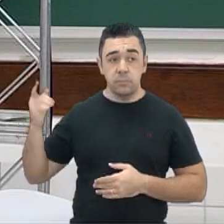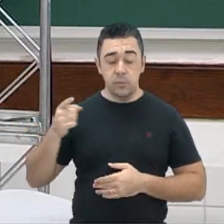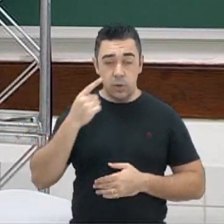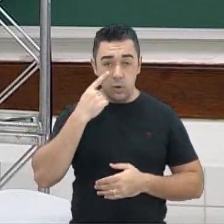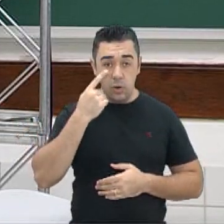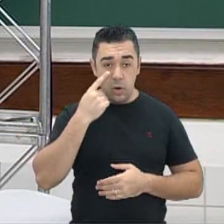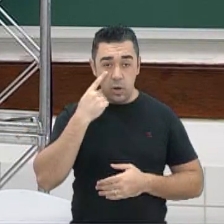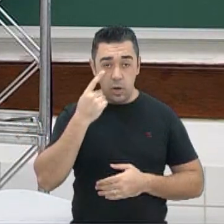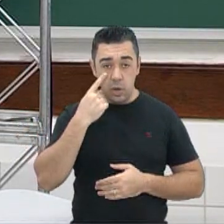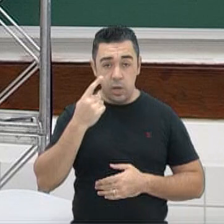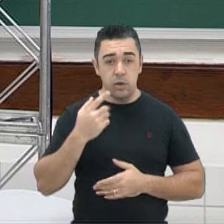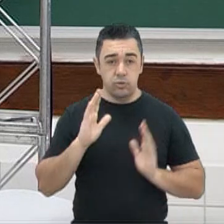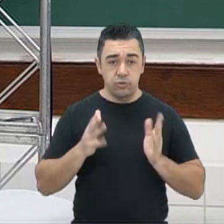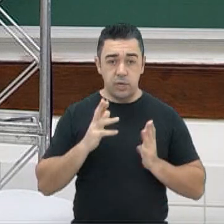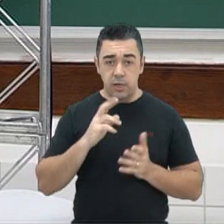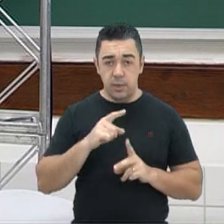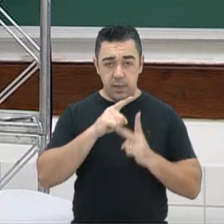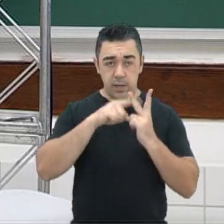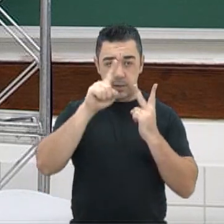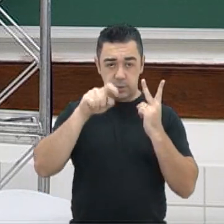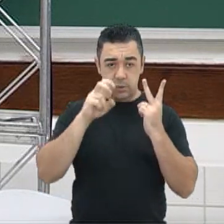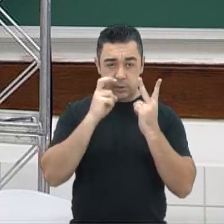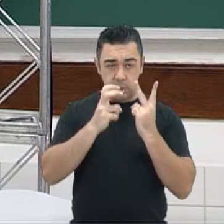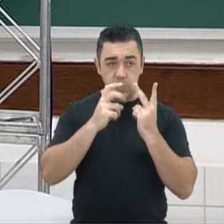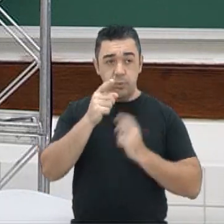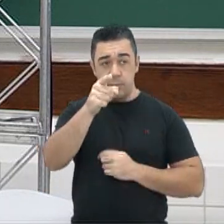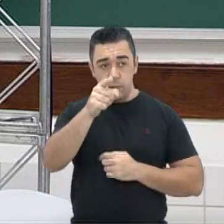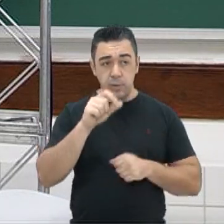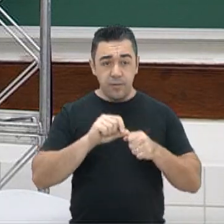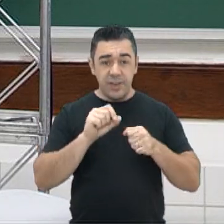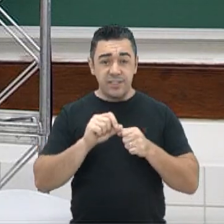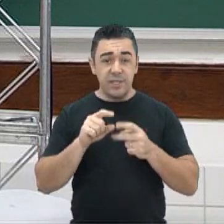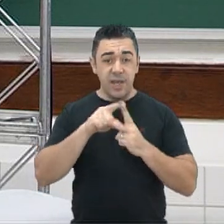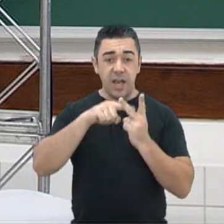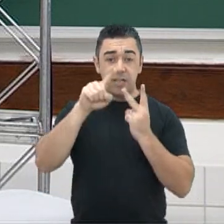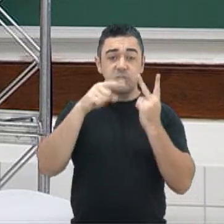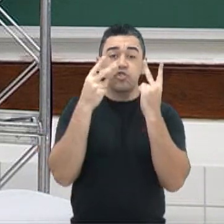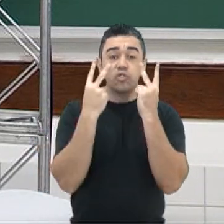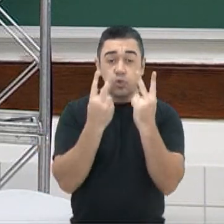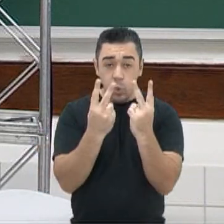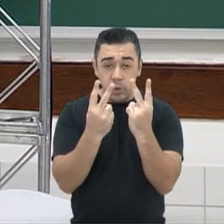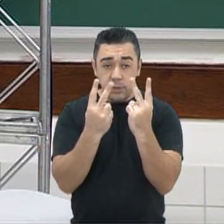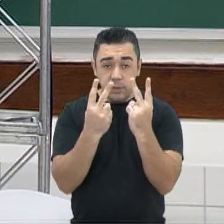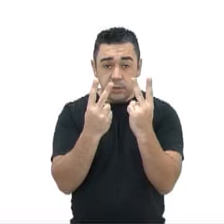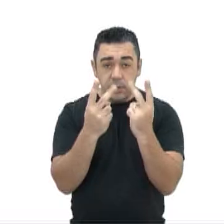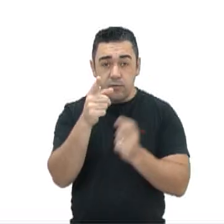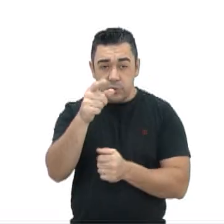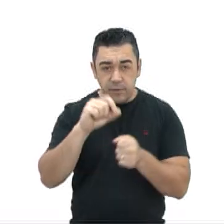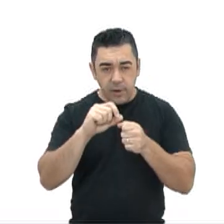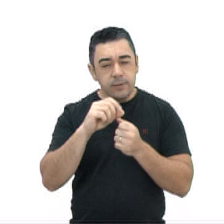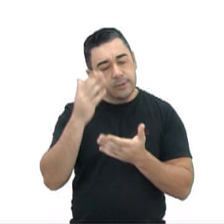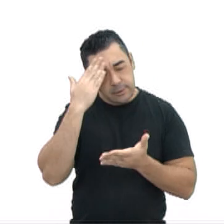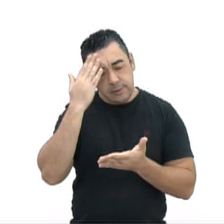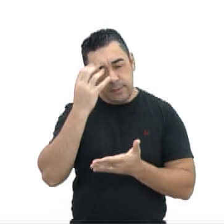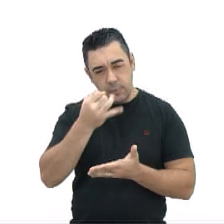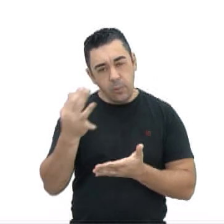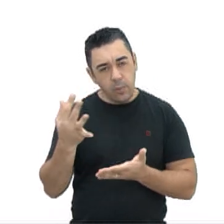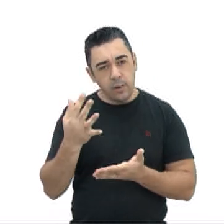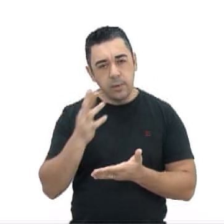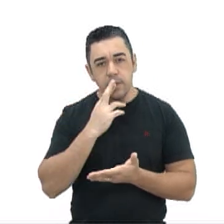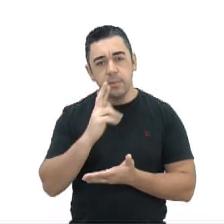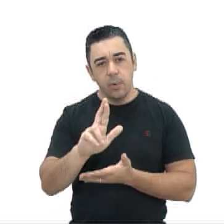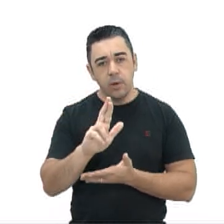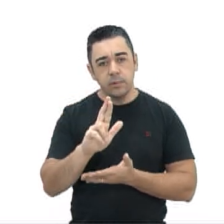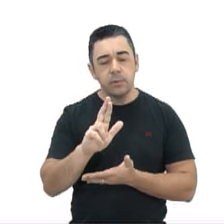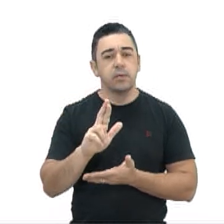fazerem aqui eu fiz a raiz quadrada de 5, vou deixar para vocês fazerem aqui a raiz quadrada de 2, tá? Vocês sabem quanto que é a raiz quadrada de 2